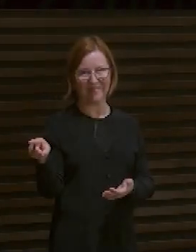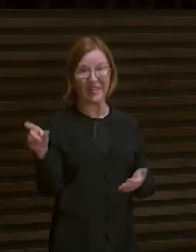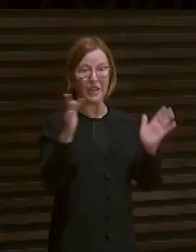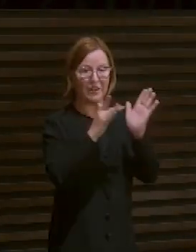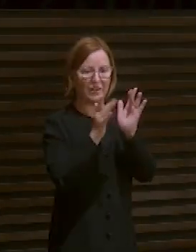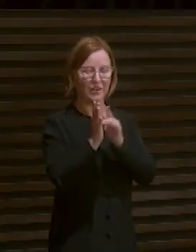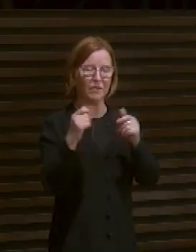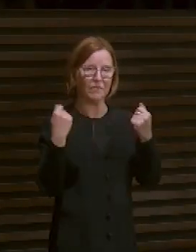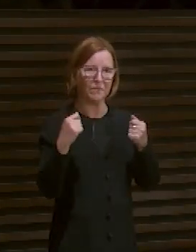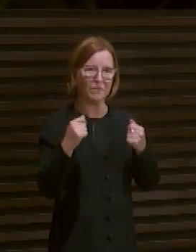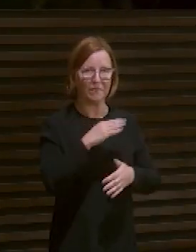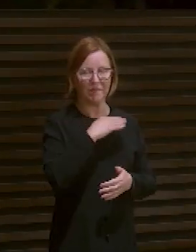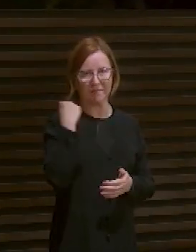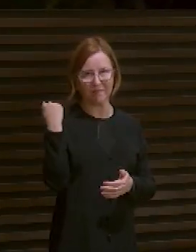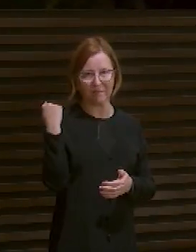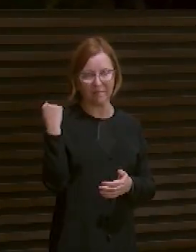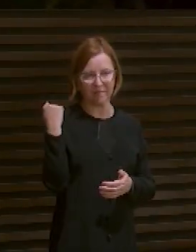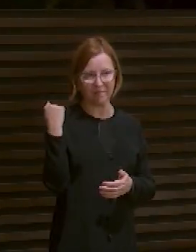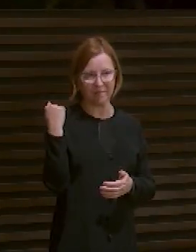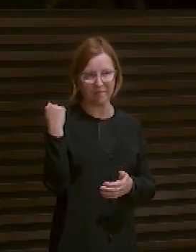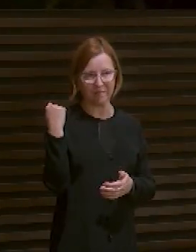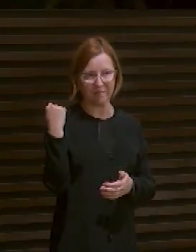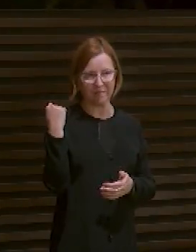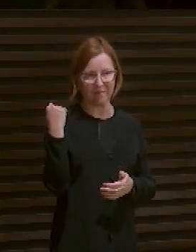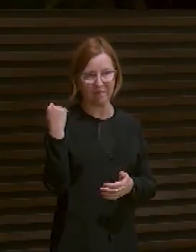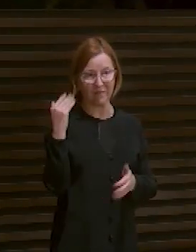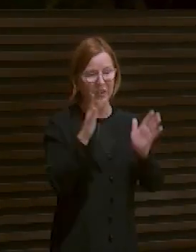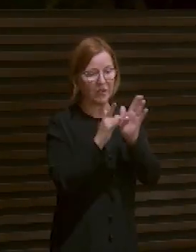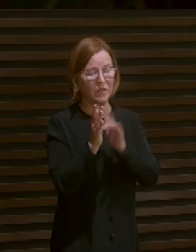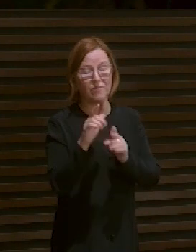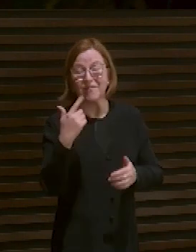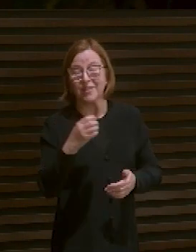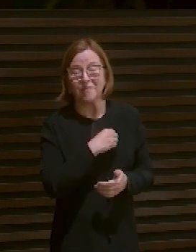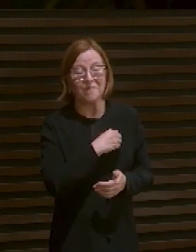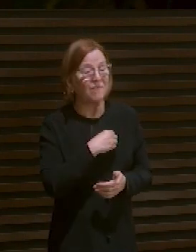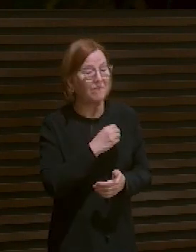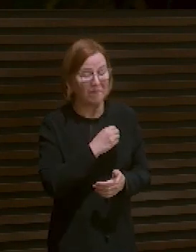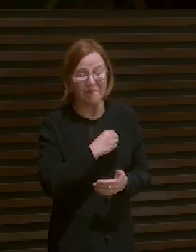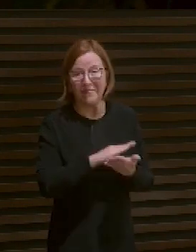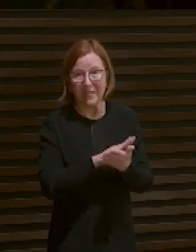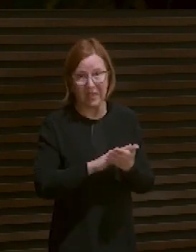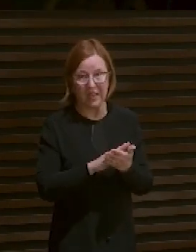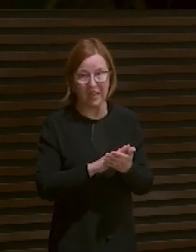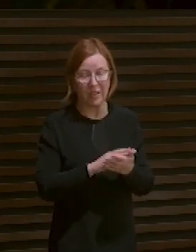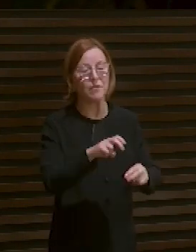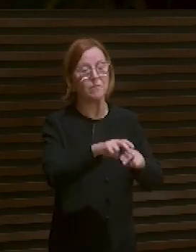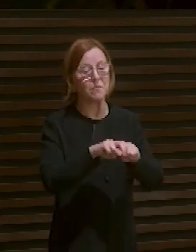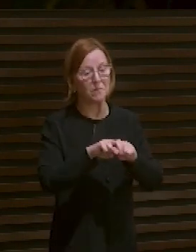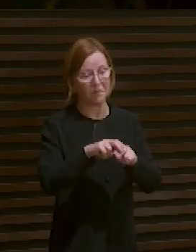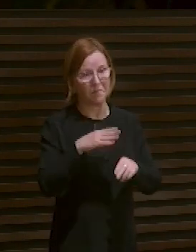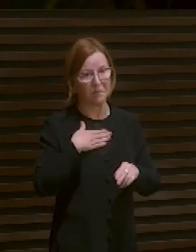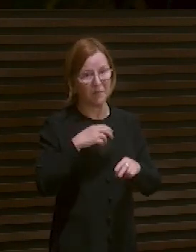que passar pela morte, ele que não tinha pecado, por minha causa, por sua